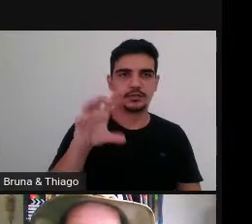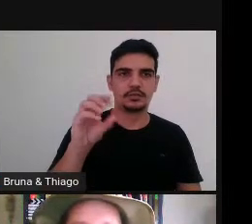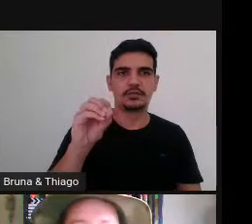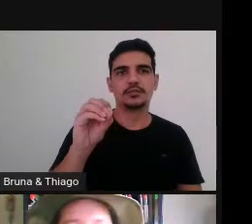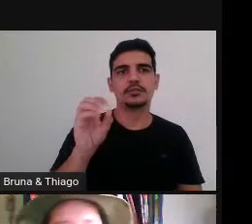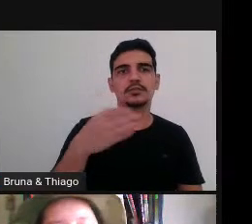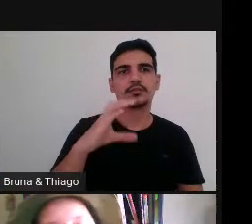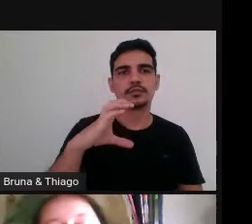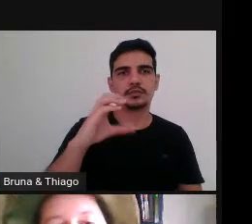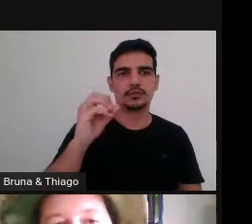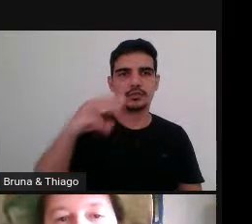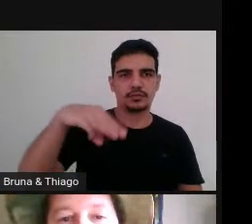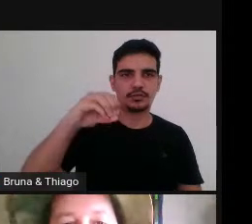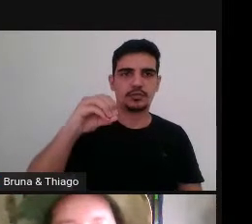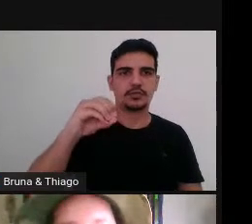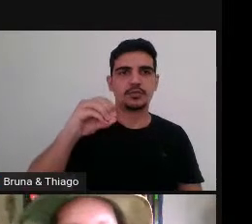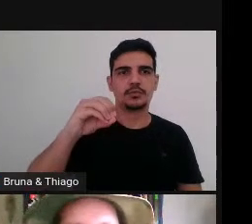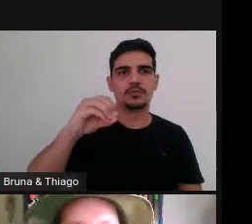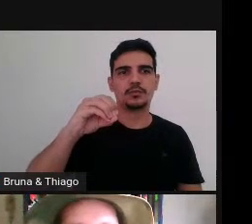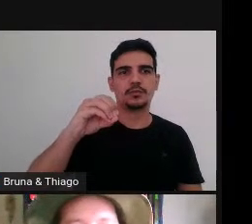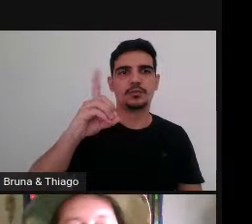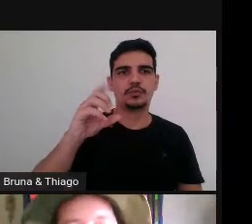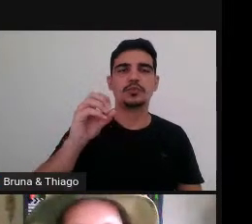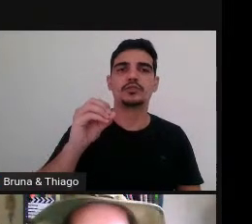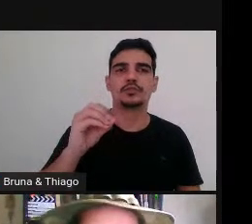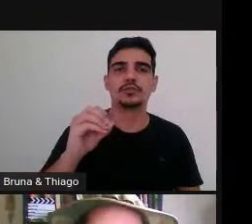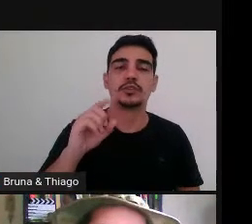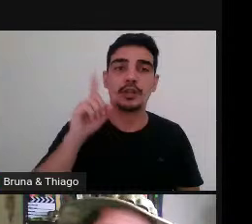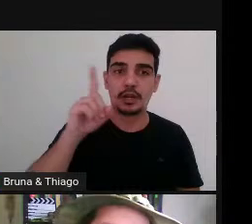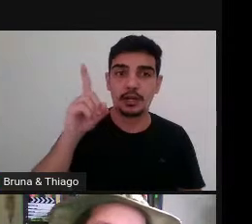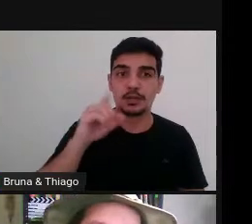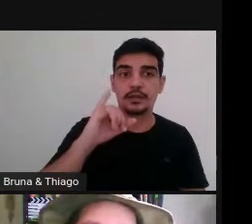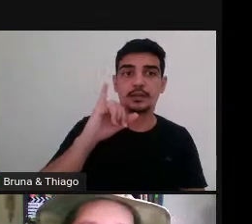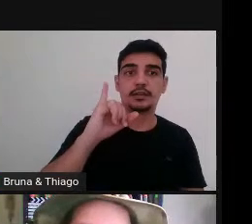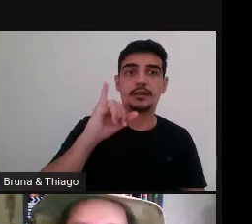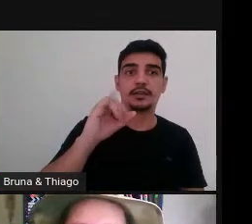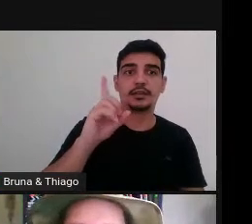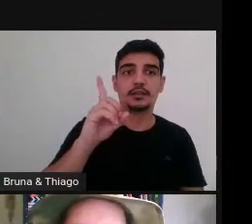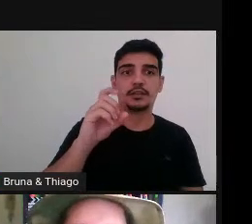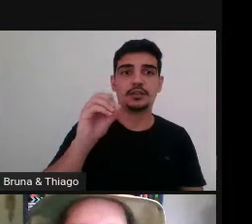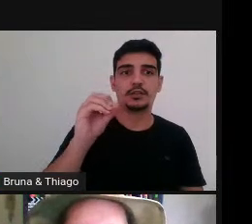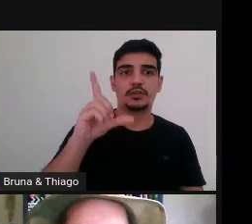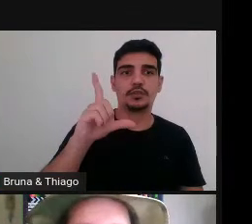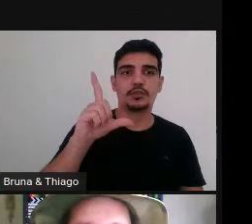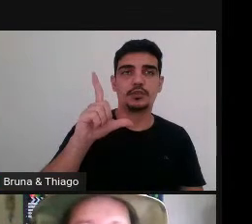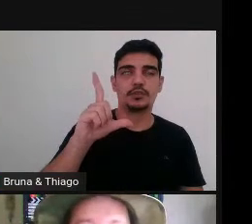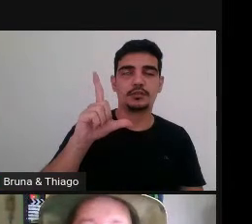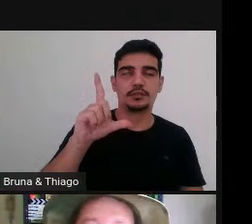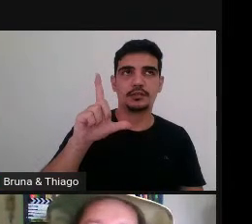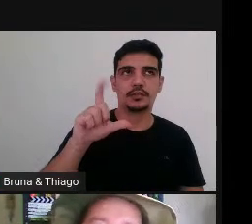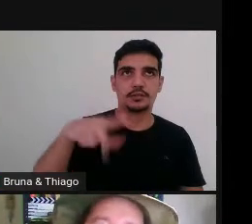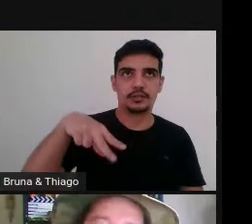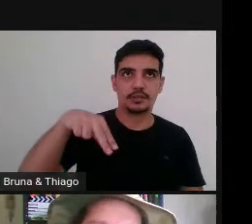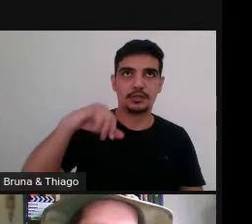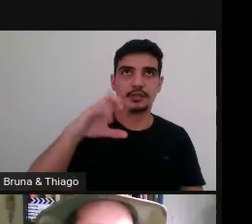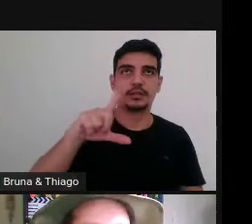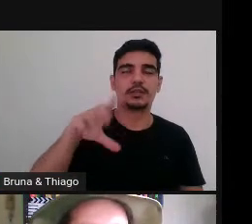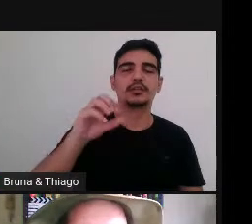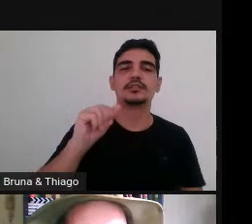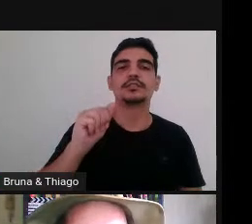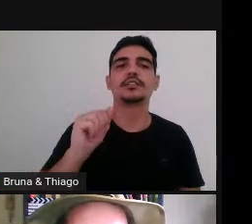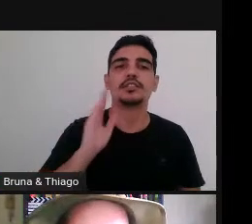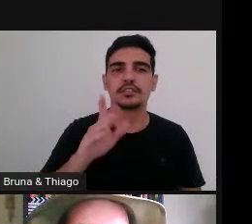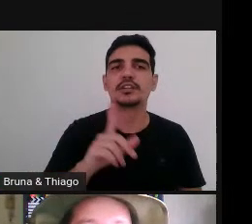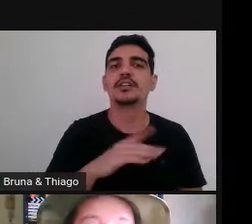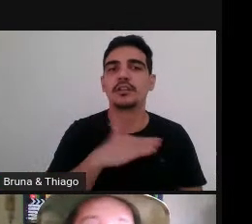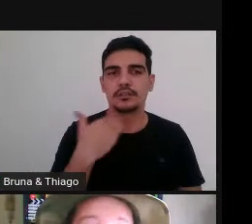são mortas por dragão de Komodo lá na Indonésia, que é então o animal peçonhento. Todos esses bichos têm duas características: